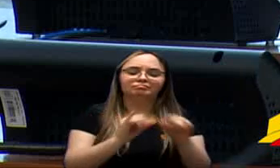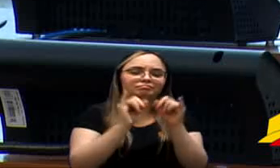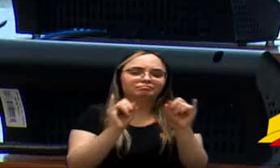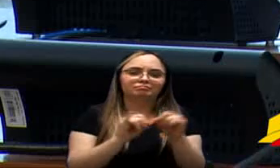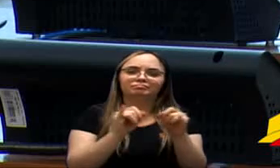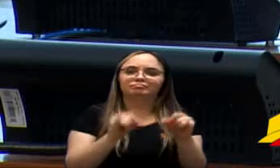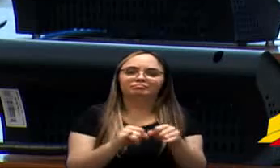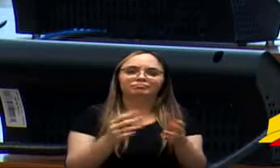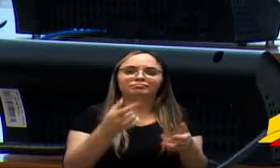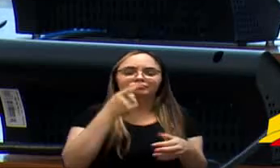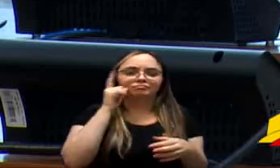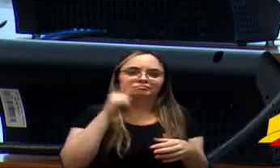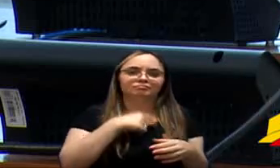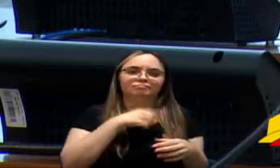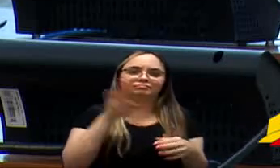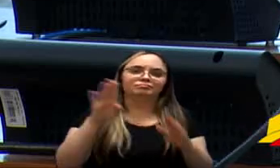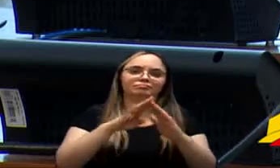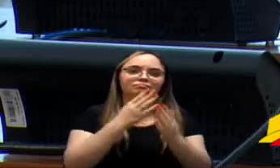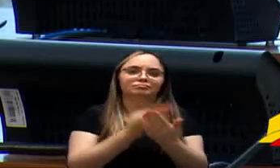escola ontem...